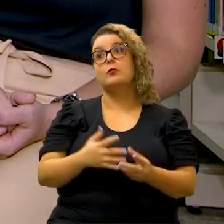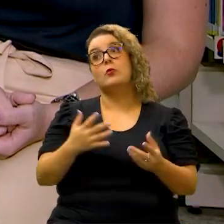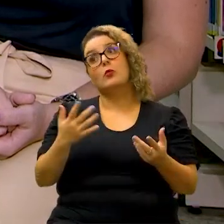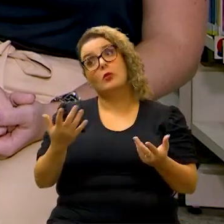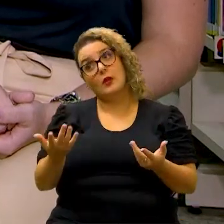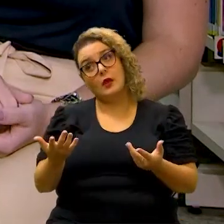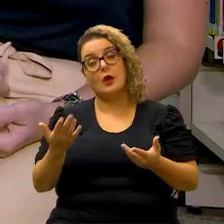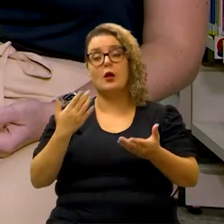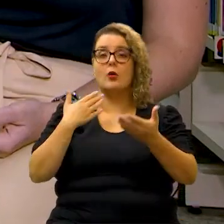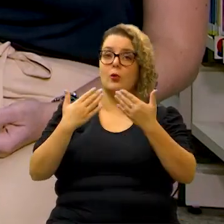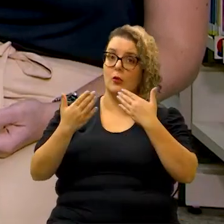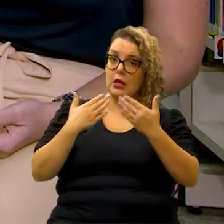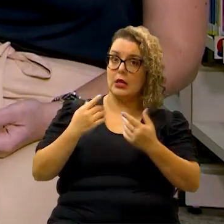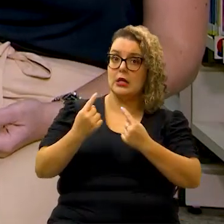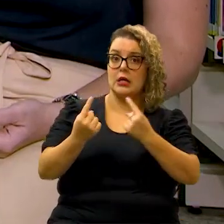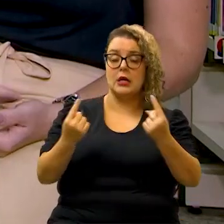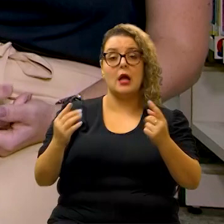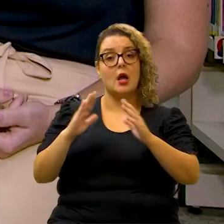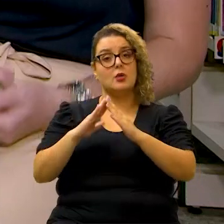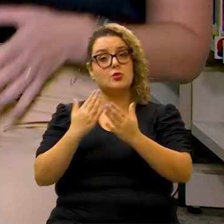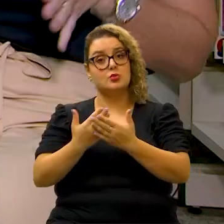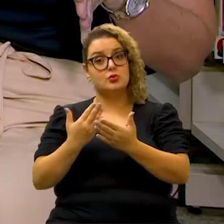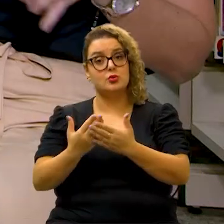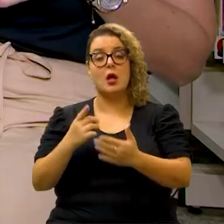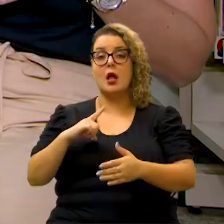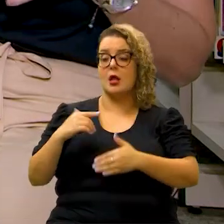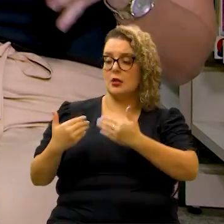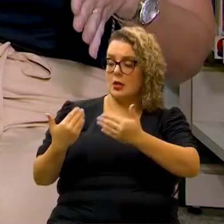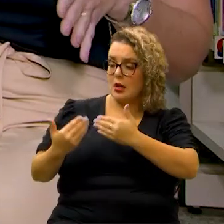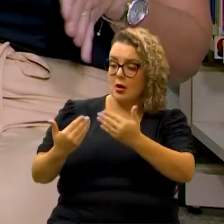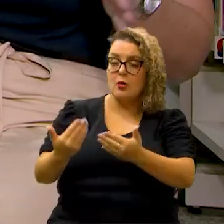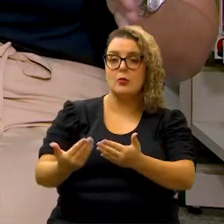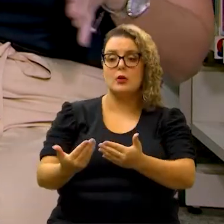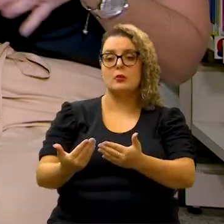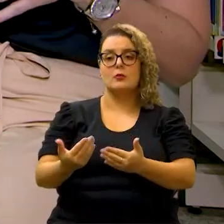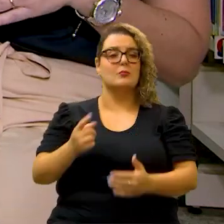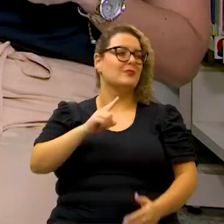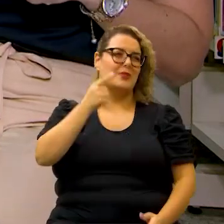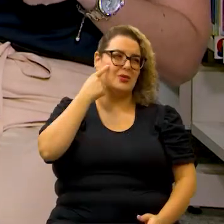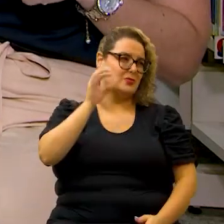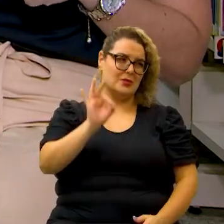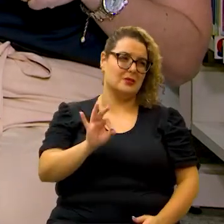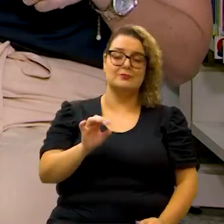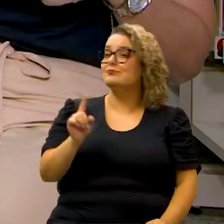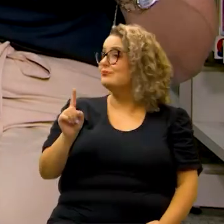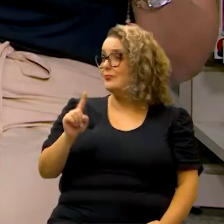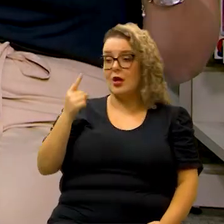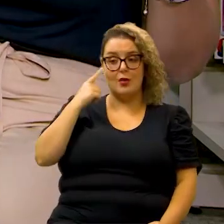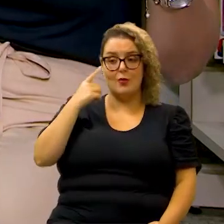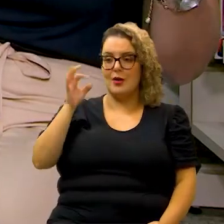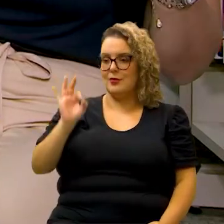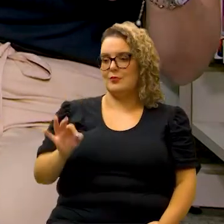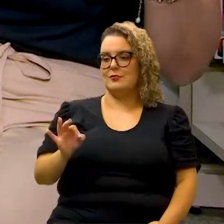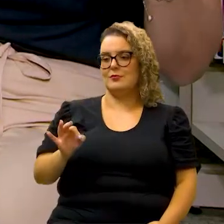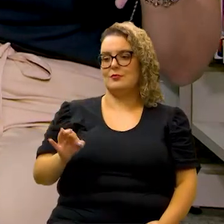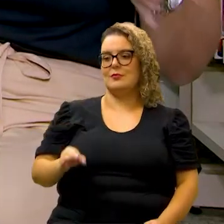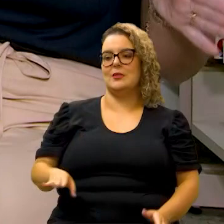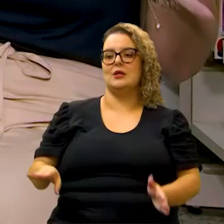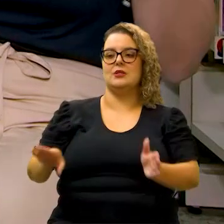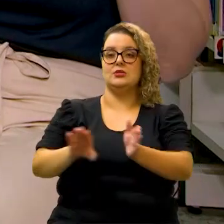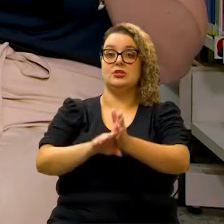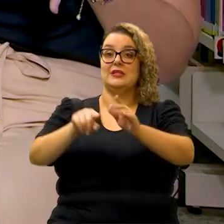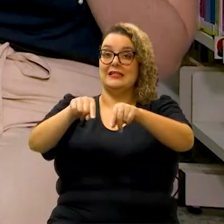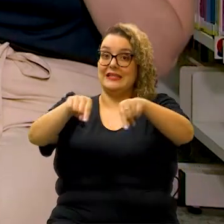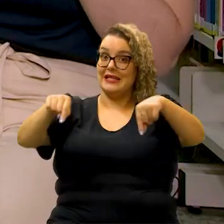venham? Isso é conversado, né? Cada escola tem o seu procedimento. Mas não é o ideal. Não é o